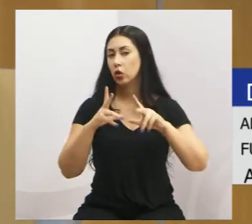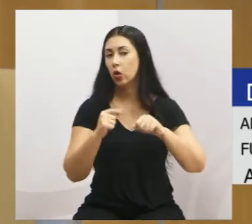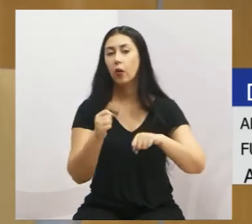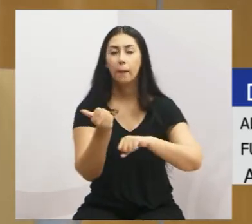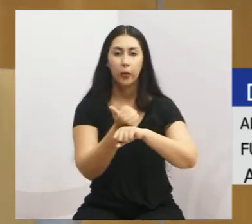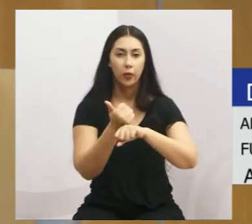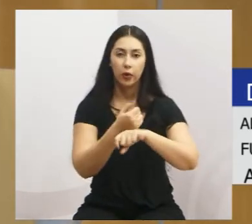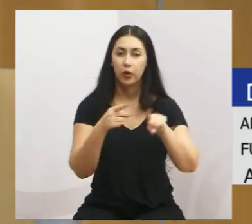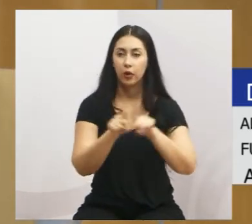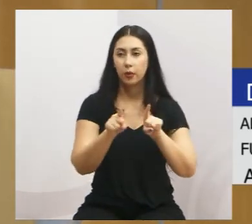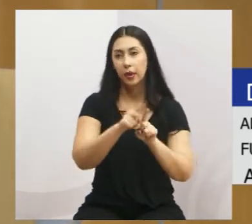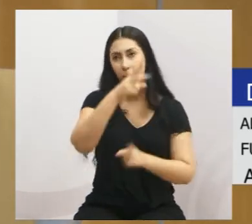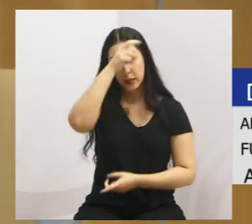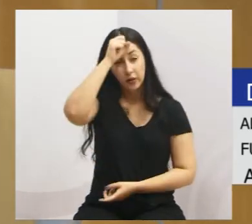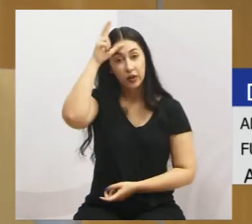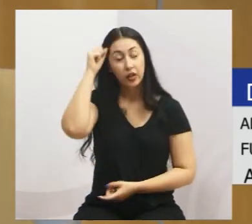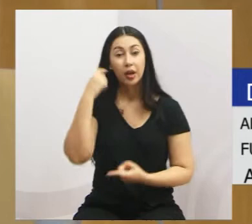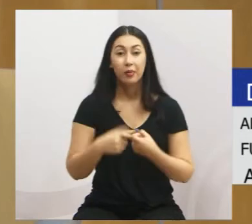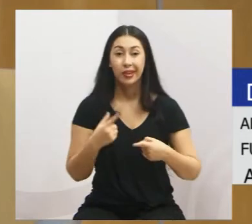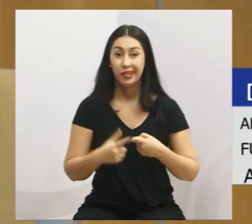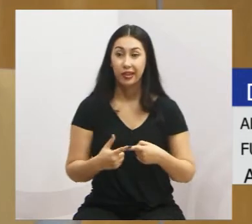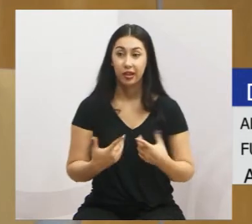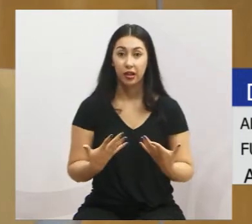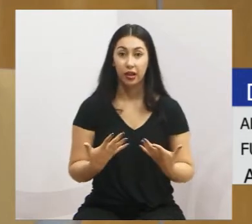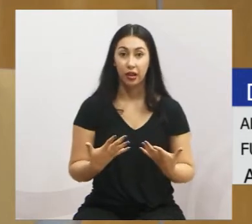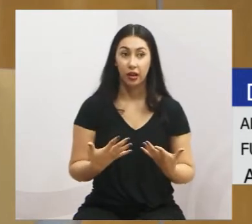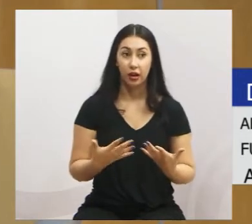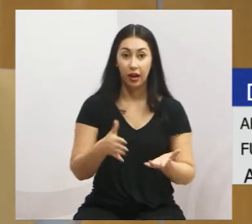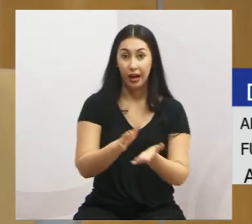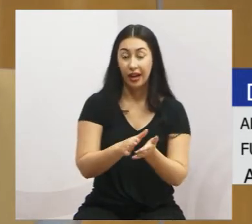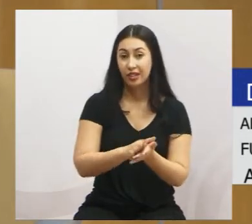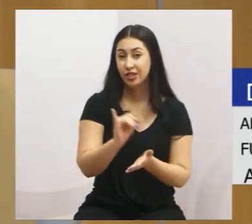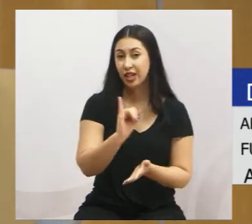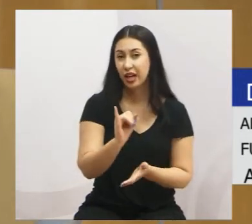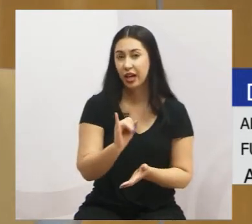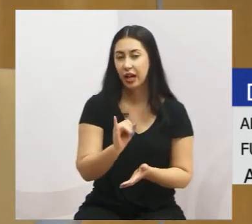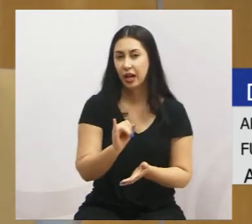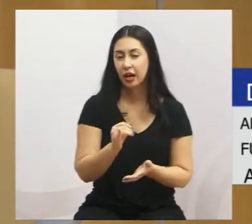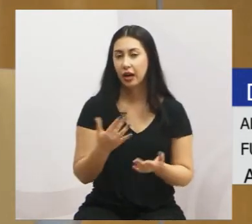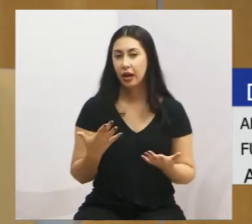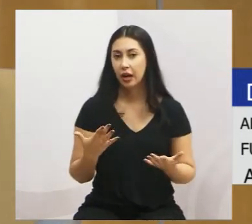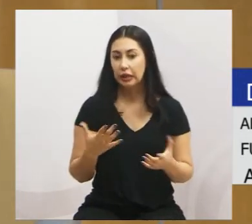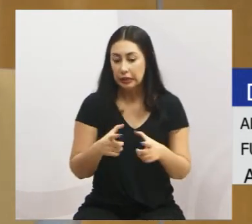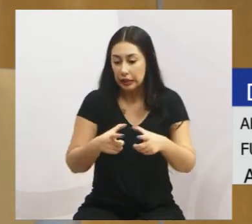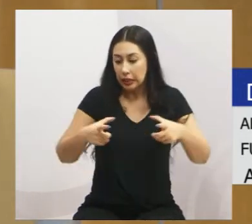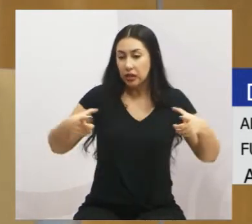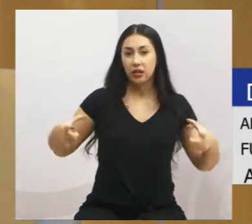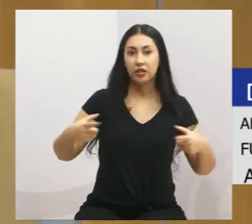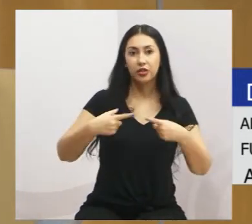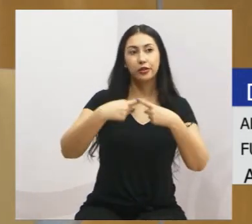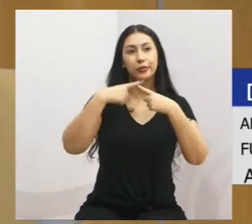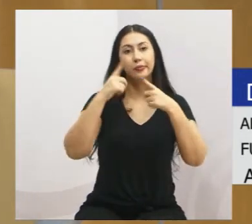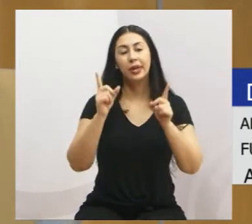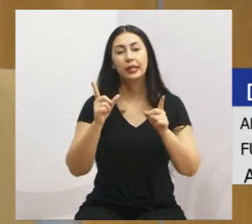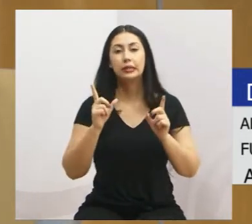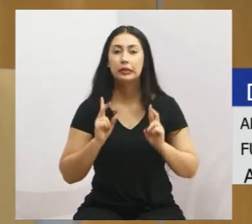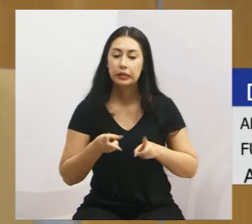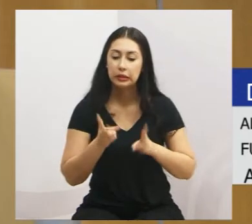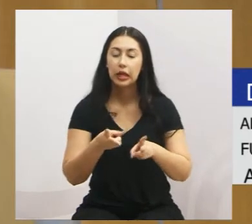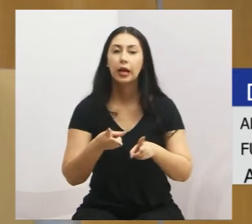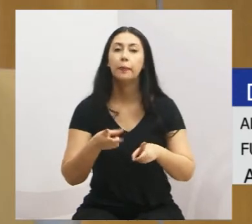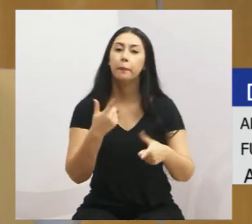prefeitura, porque não dá mais uma cidade que está entre as 100 maiores cidades do país passar por